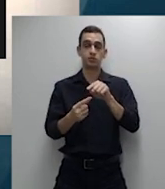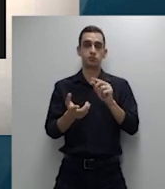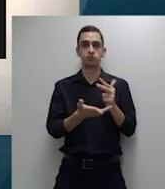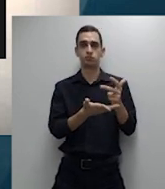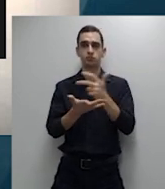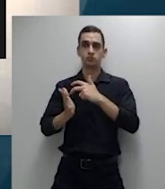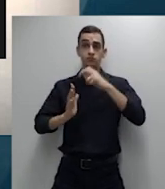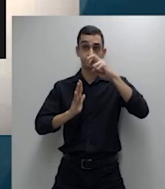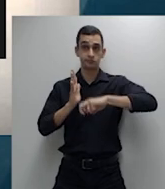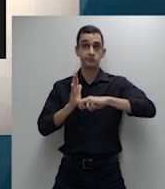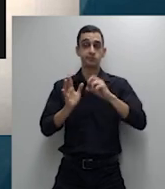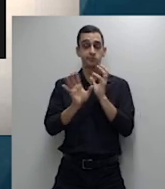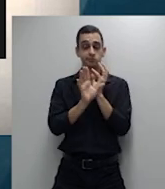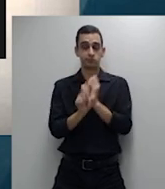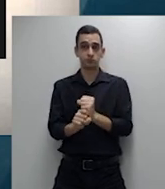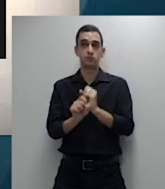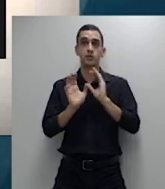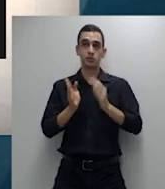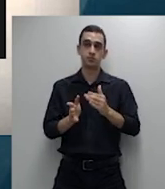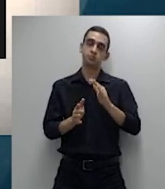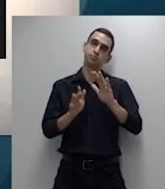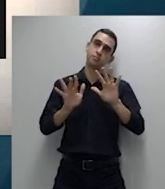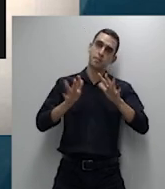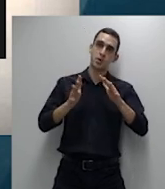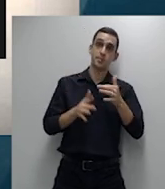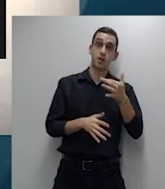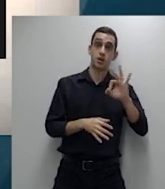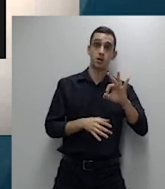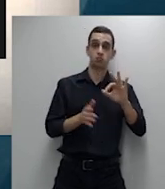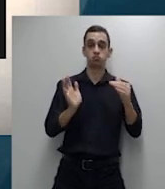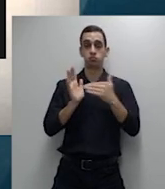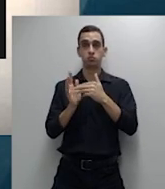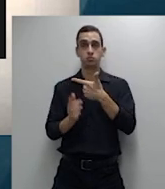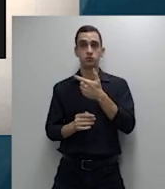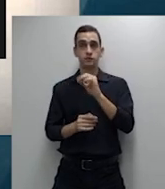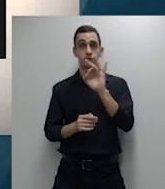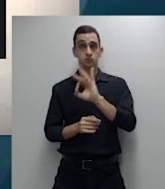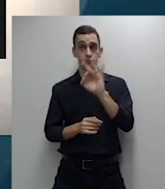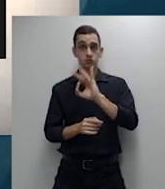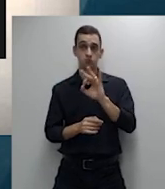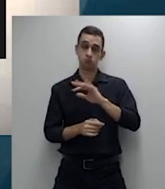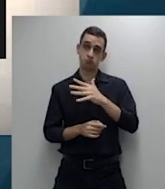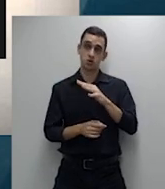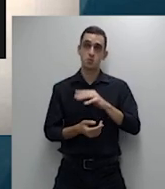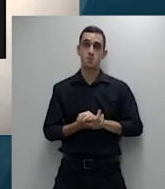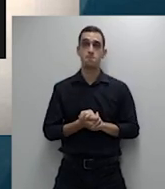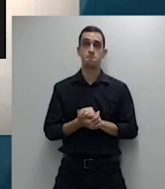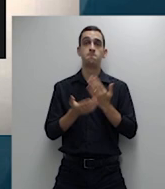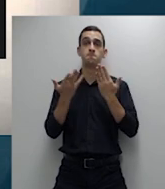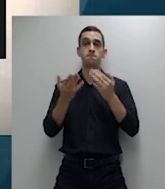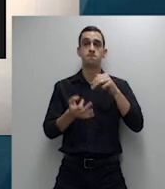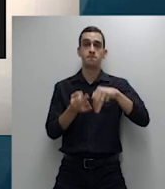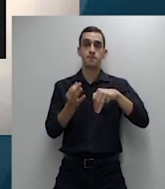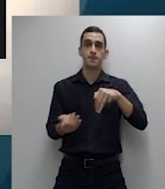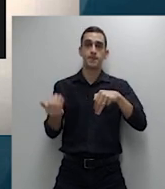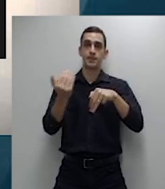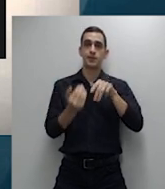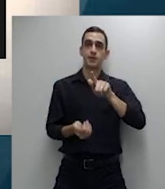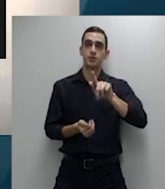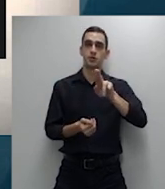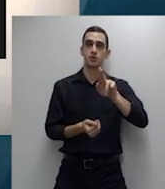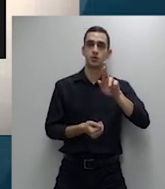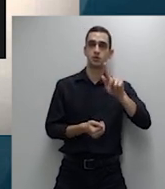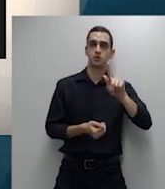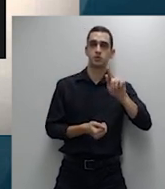lege e é cobrado de dez a vinte por cento então respondo Ministro Gurgel o valor da causa